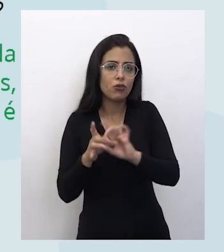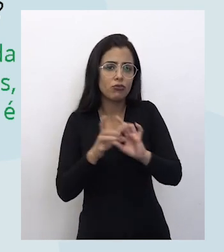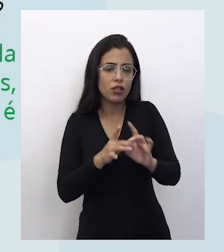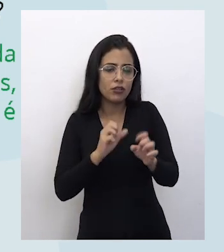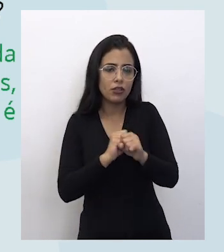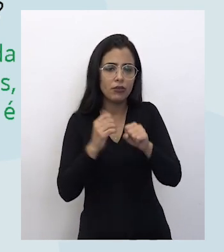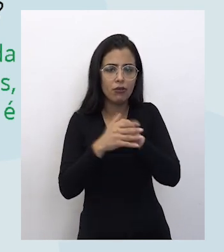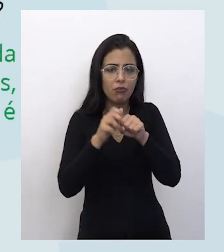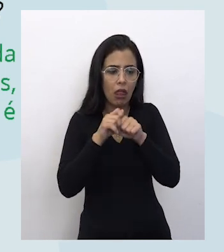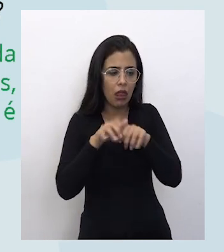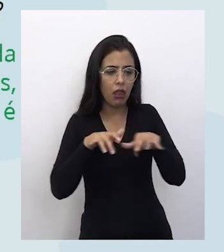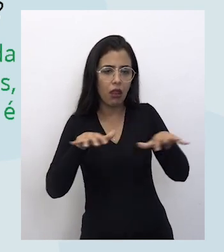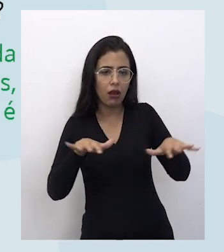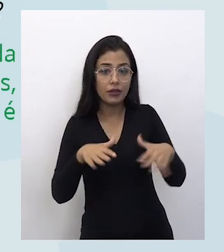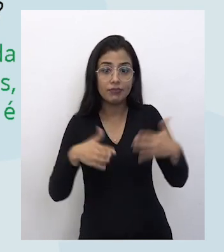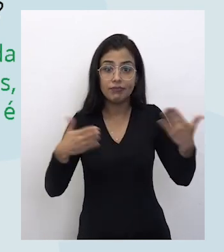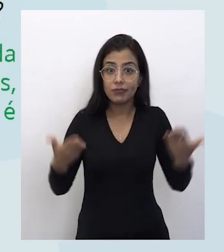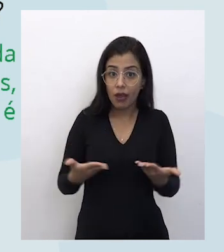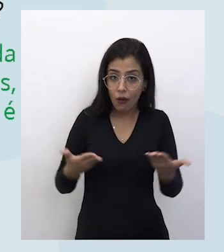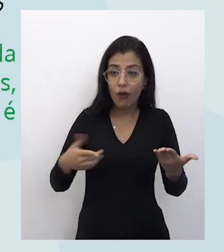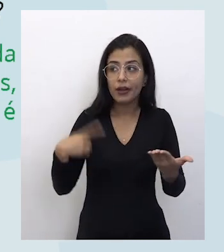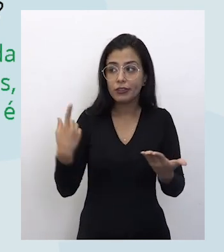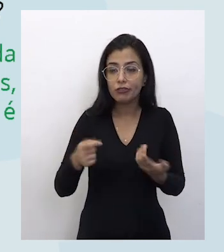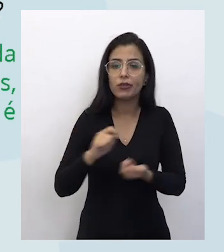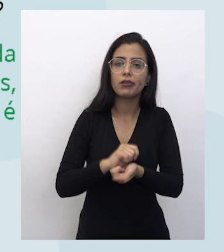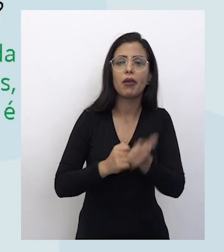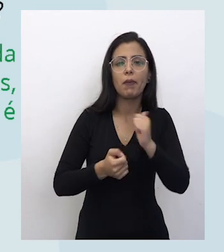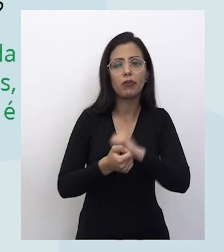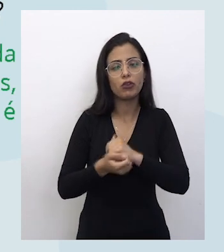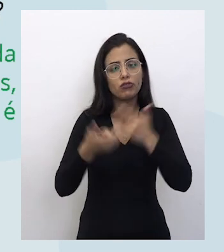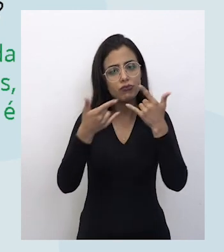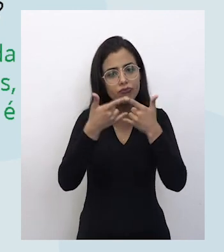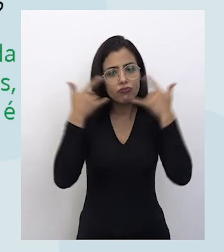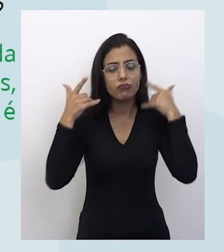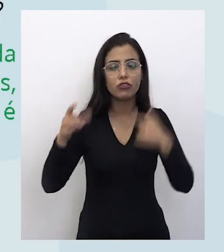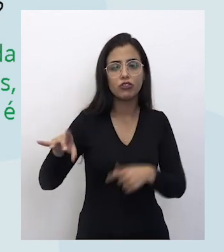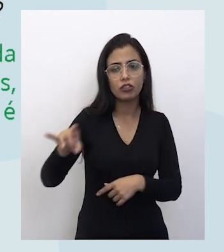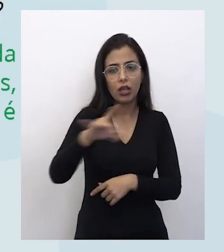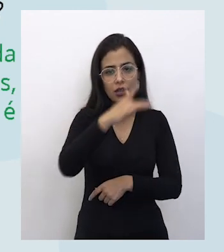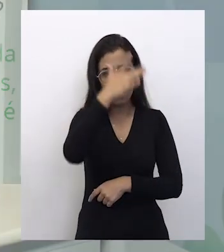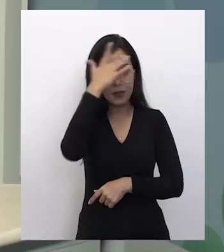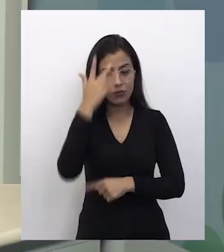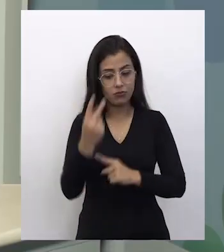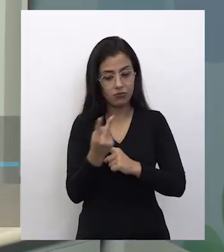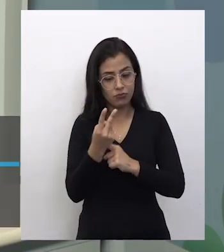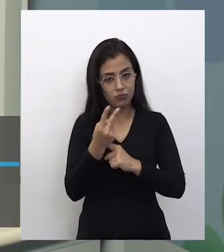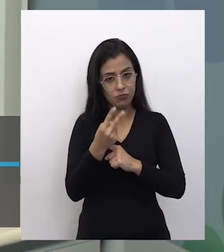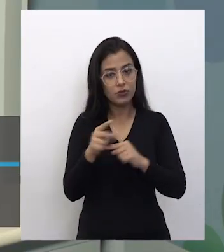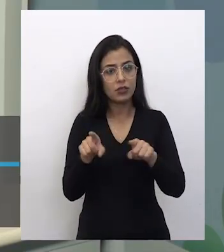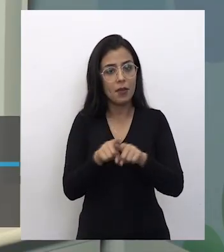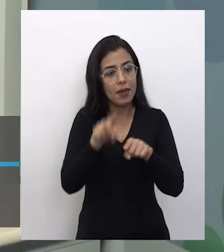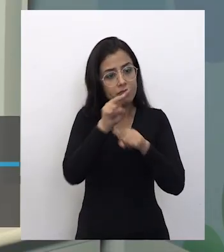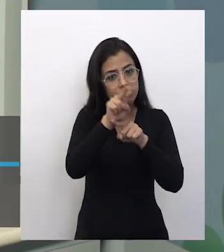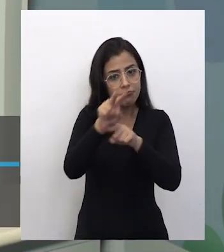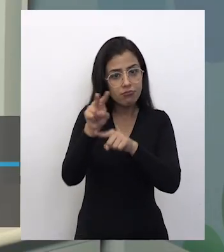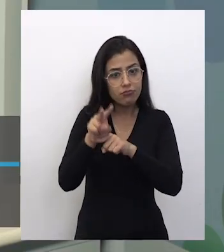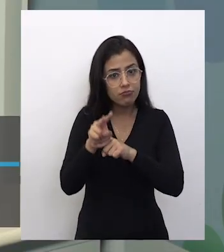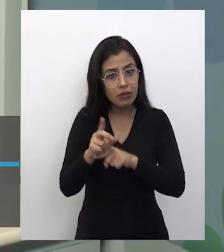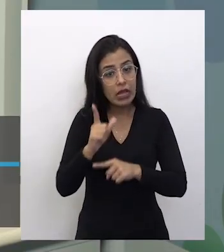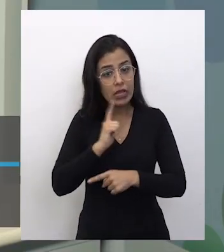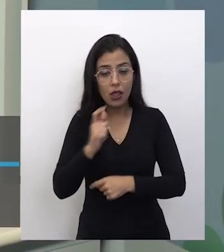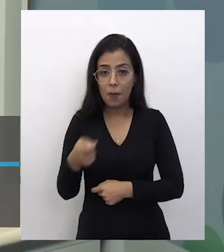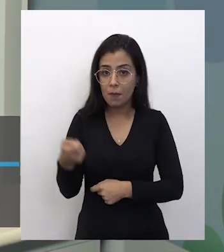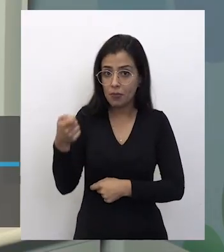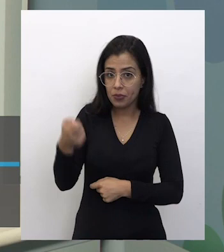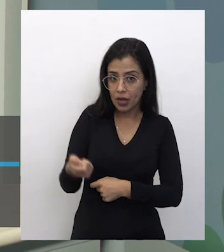coronavírus, da pandemia, então nós temos que usar para nossa proteção individual e também do outro. Aí tem a obrigatoriedade em espaços públicos